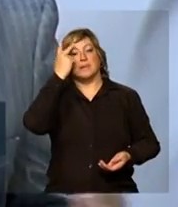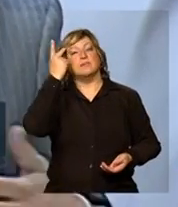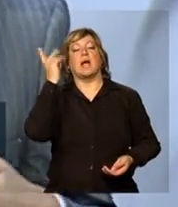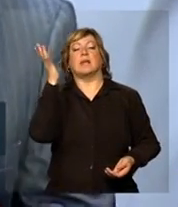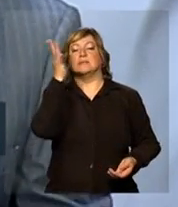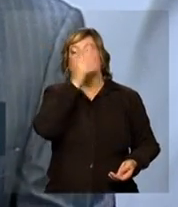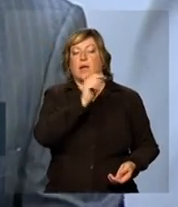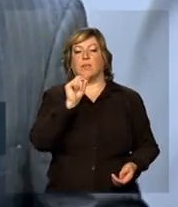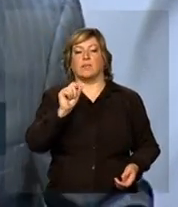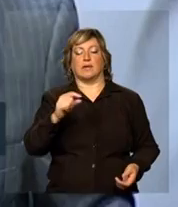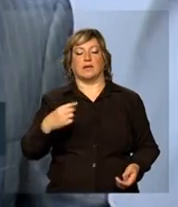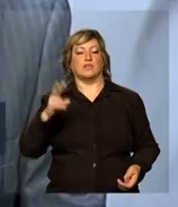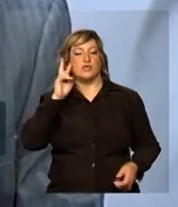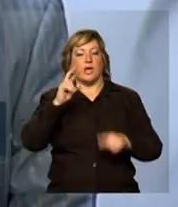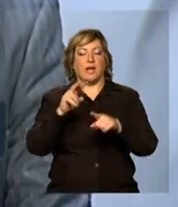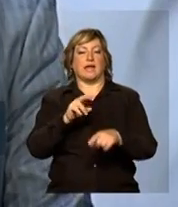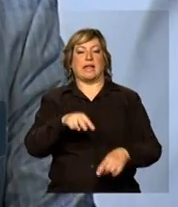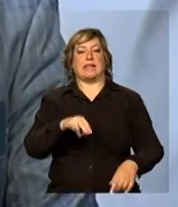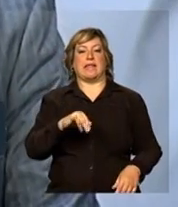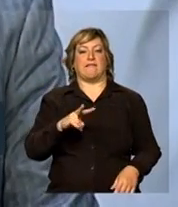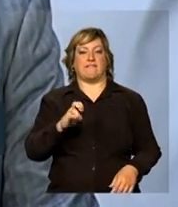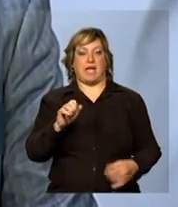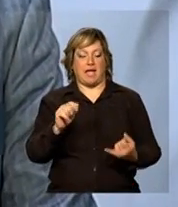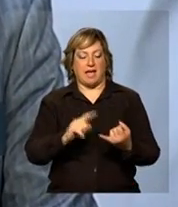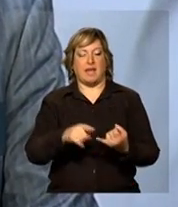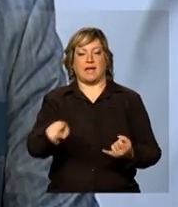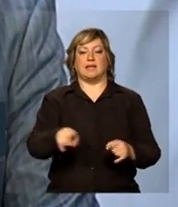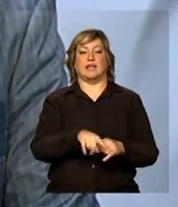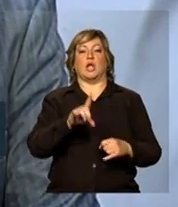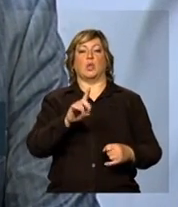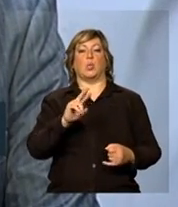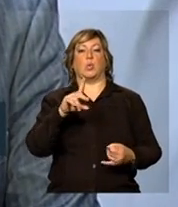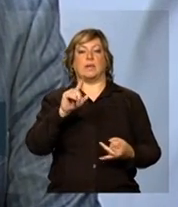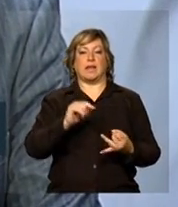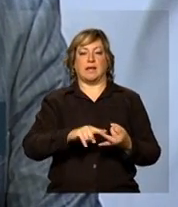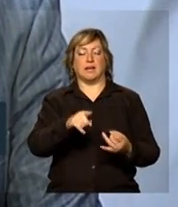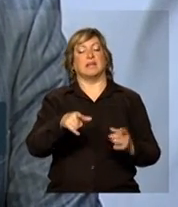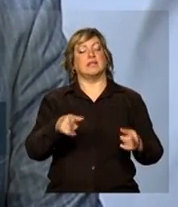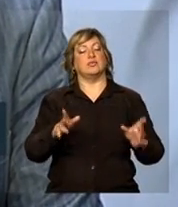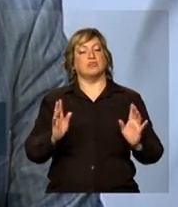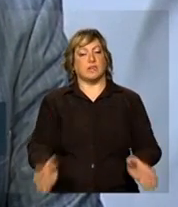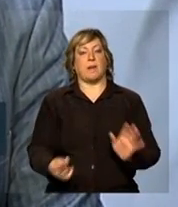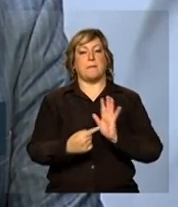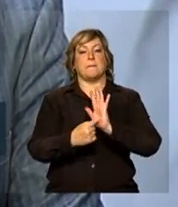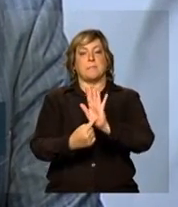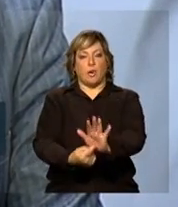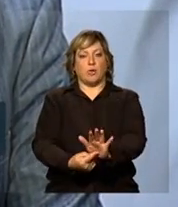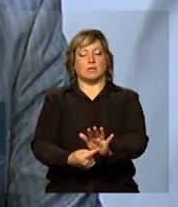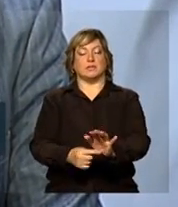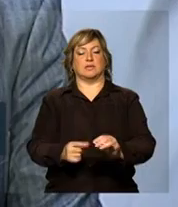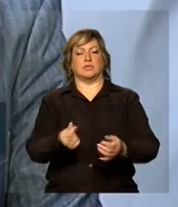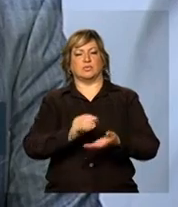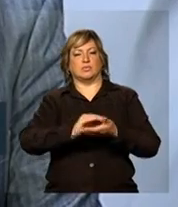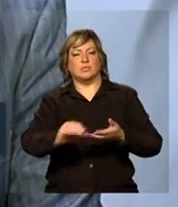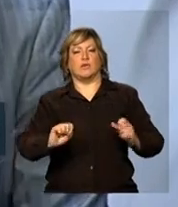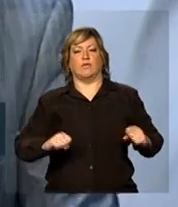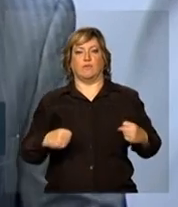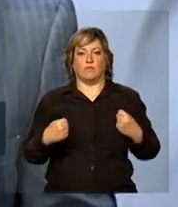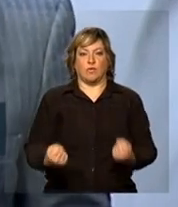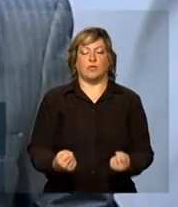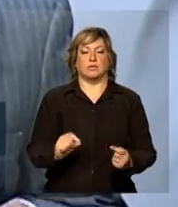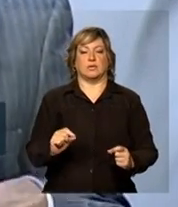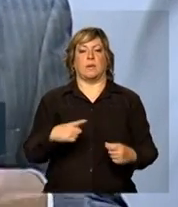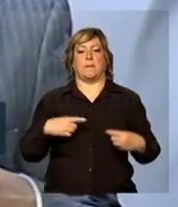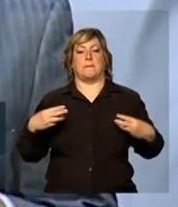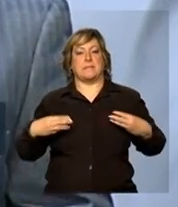a história da Nívia, do Duda aqui, de tantos outros, já justificaria por si só todo o investimento, o esforço do Ministério